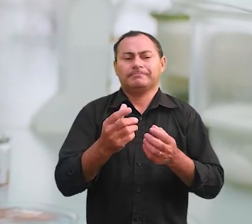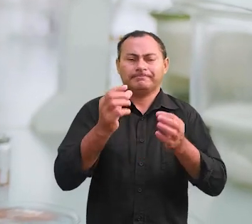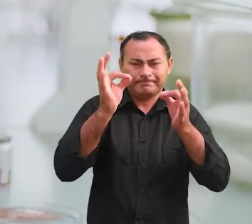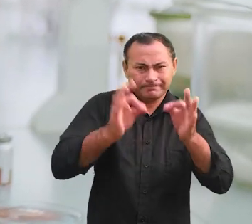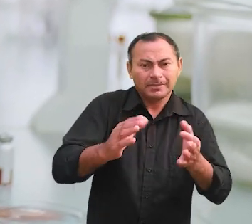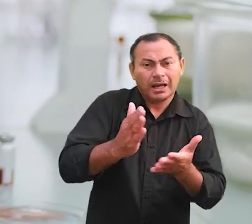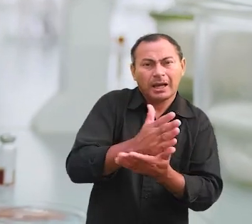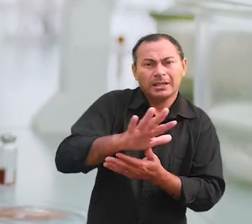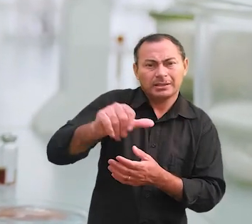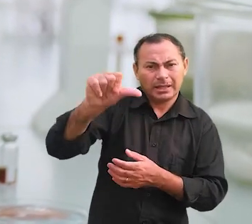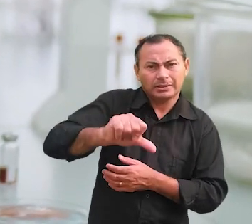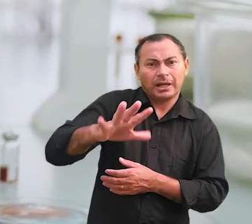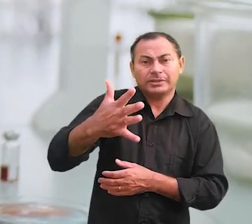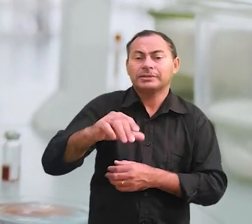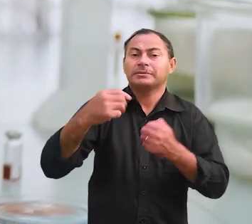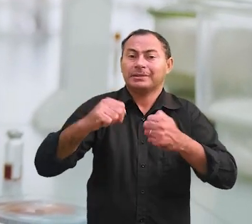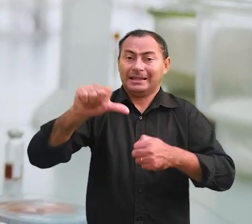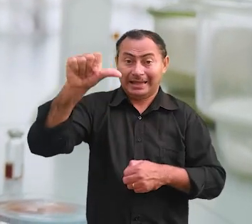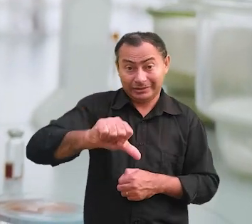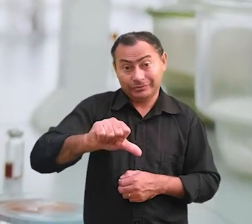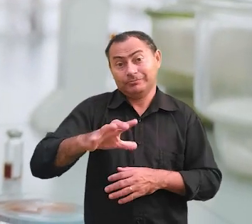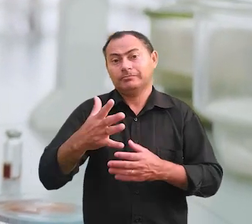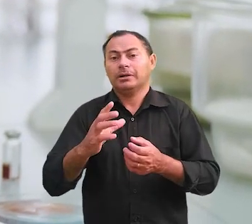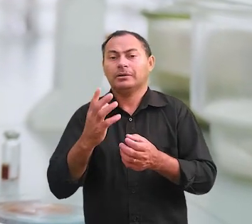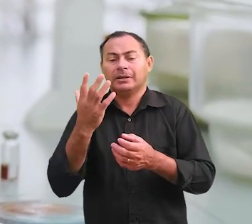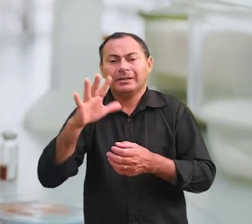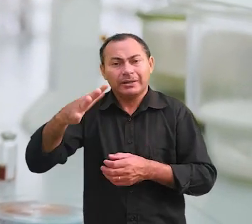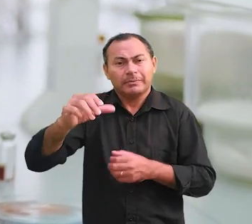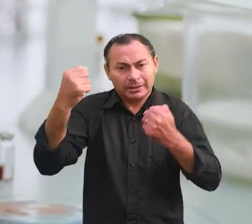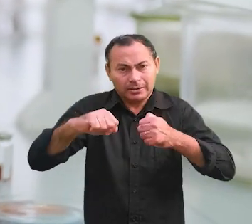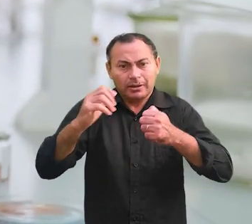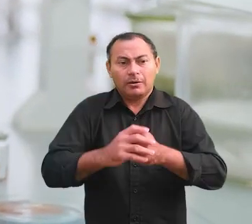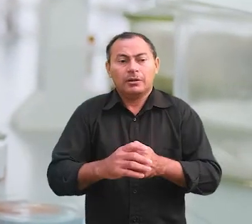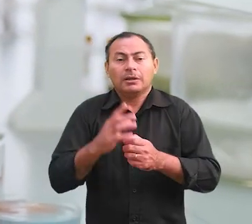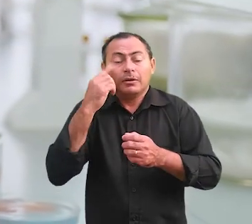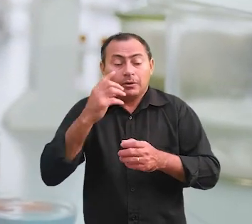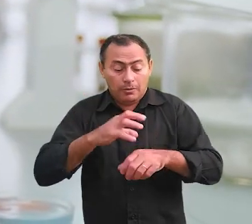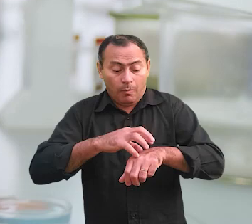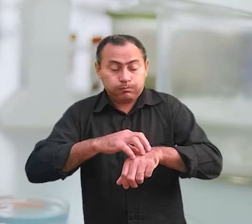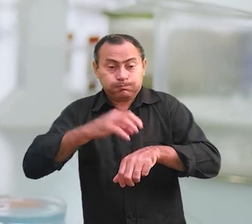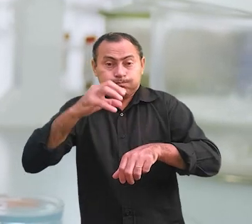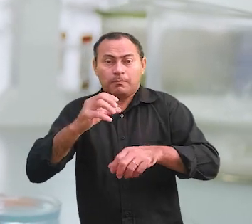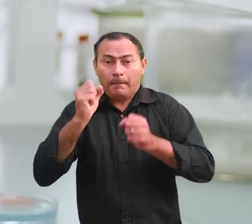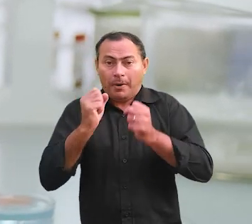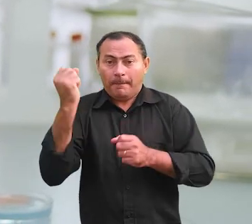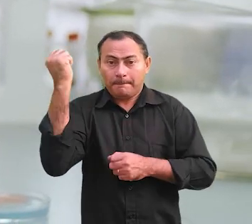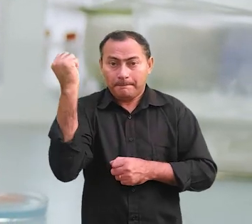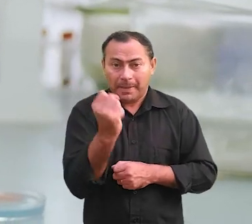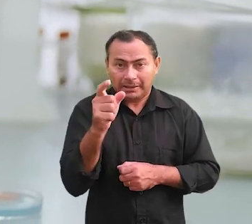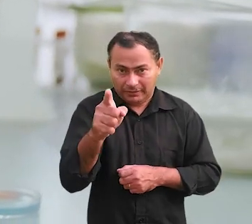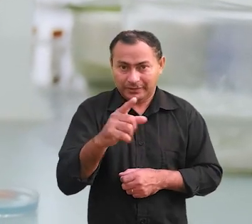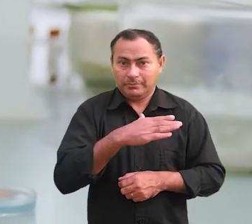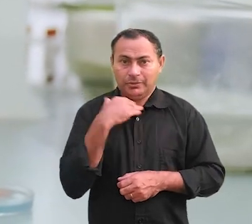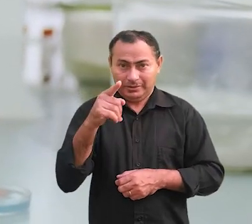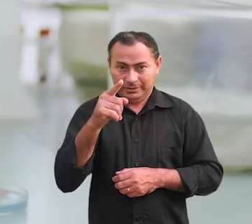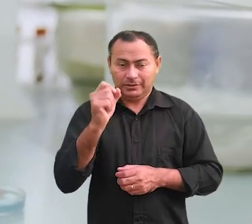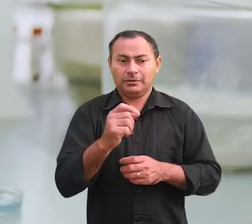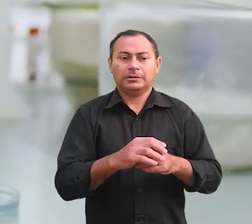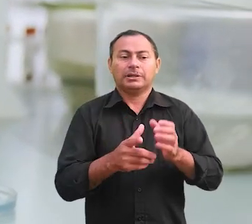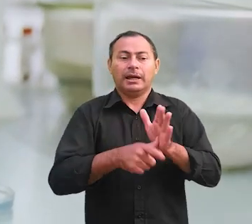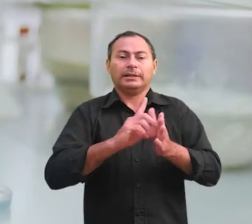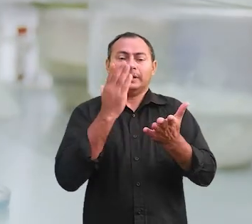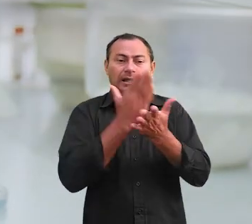pouco negativo às vezes temos que ser negativos ponto de descobre um tumor que pode matar você ele tem que ser encontrado